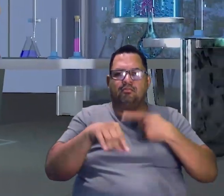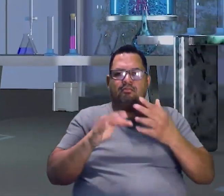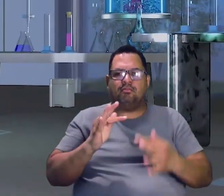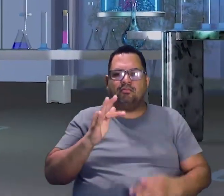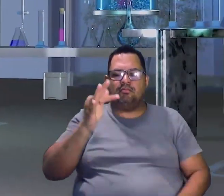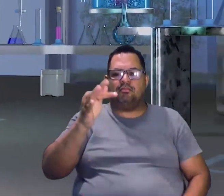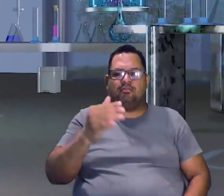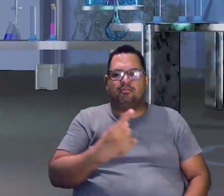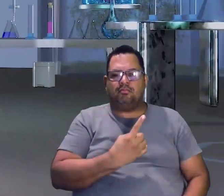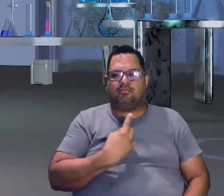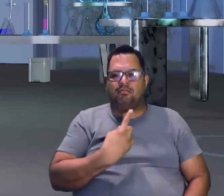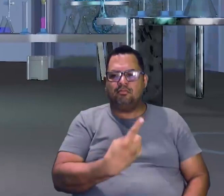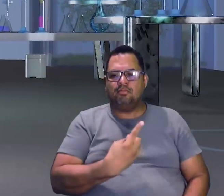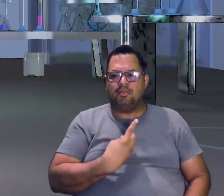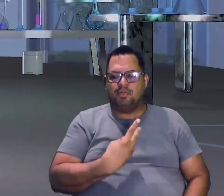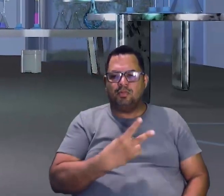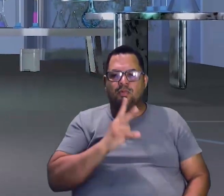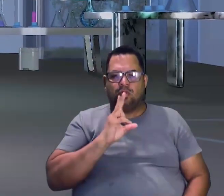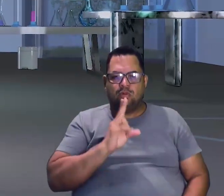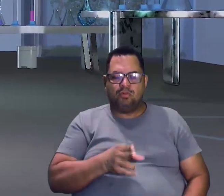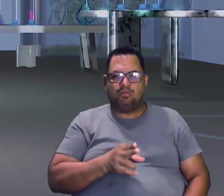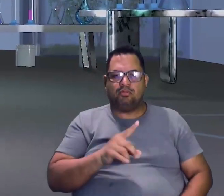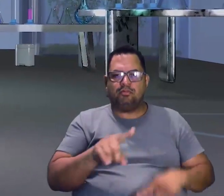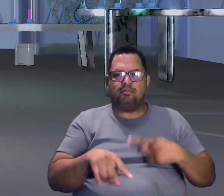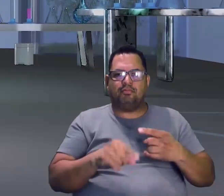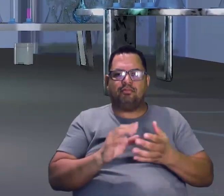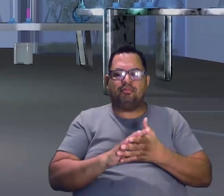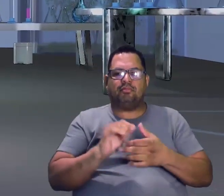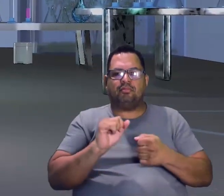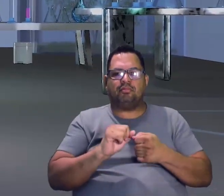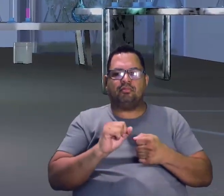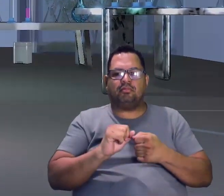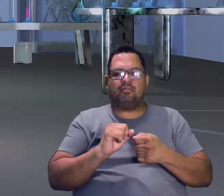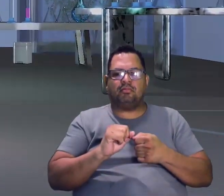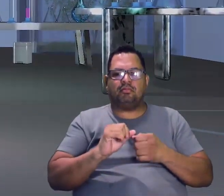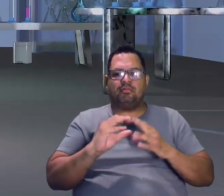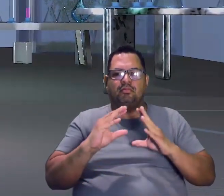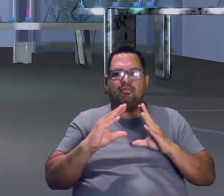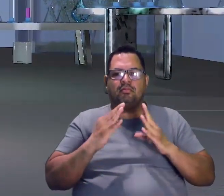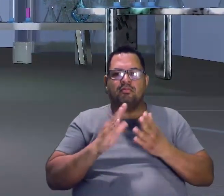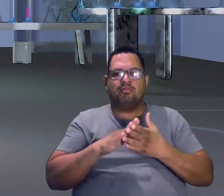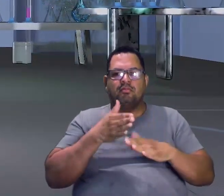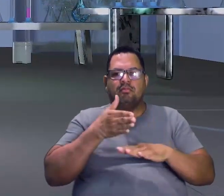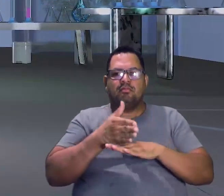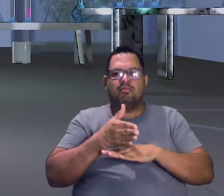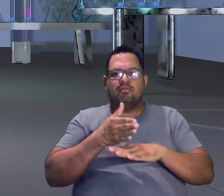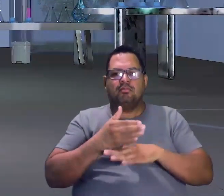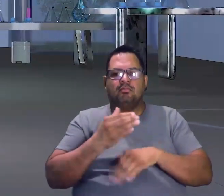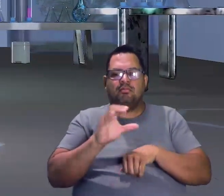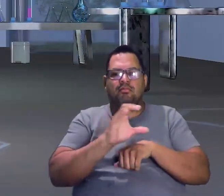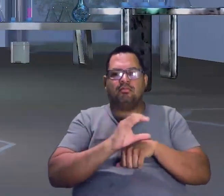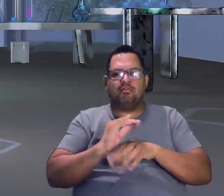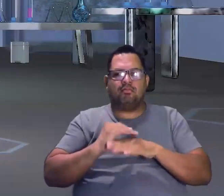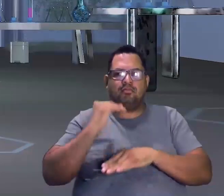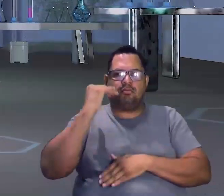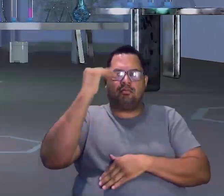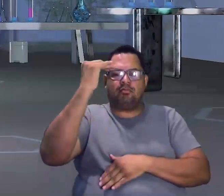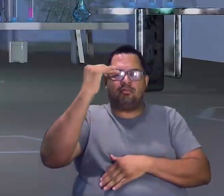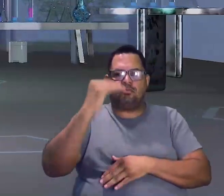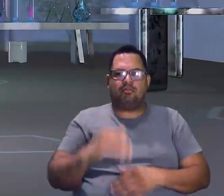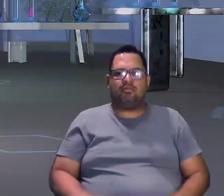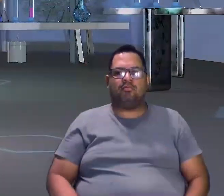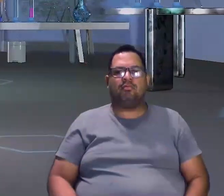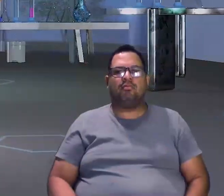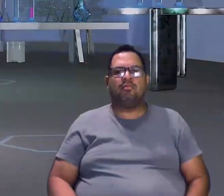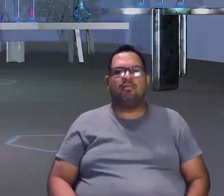aqui o professor Almeida e a professora Sabrina, E vão fazer, com certeza, participar de cursos de nível superior. Não é mesmo, professora